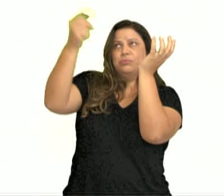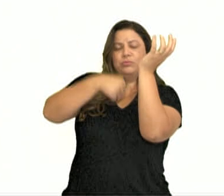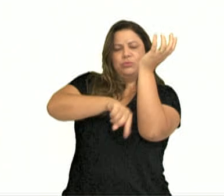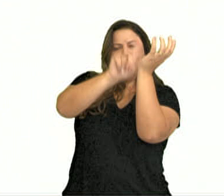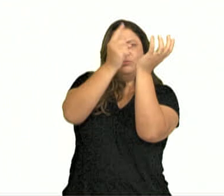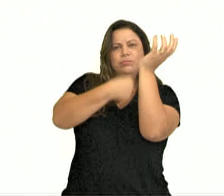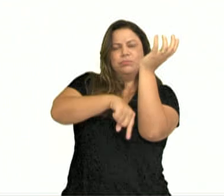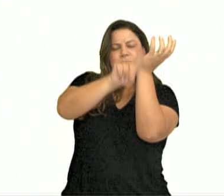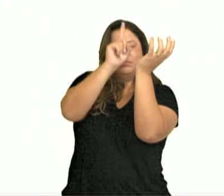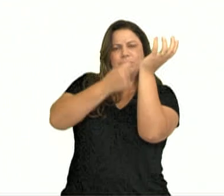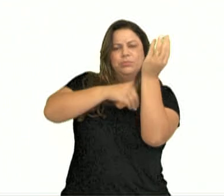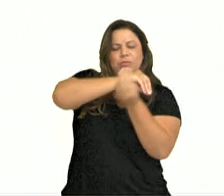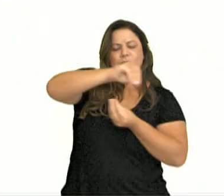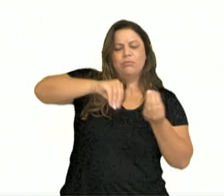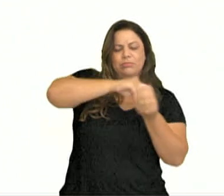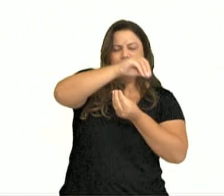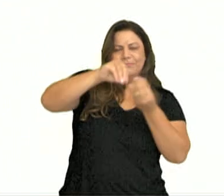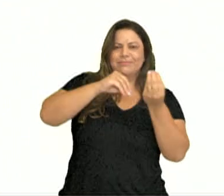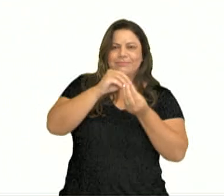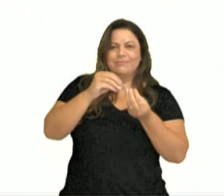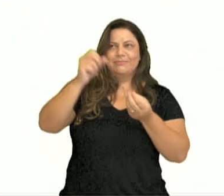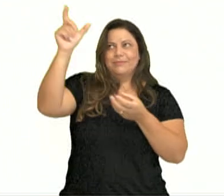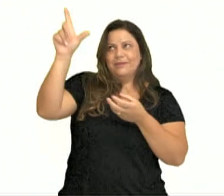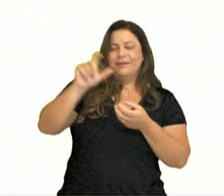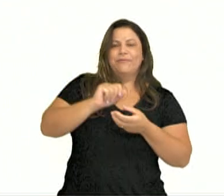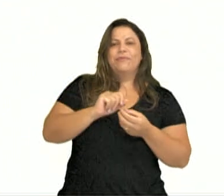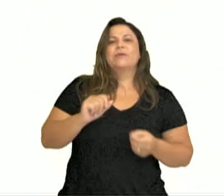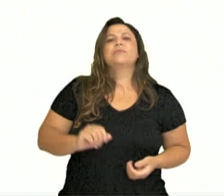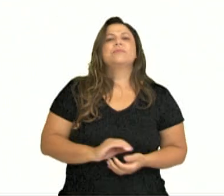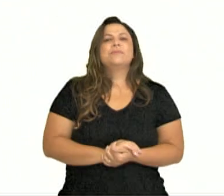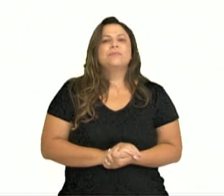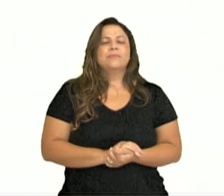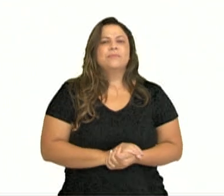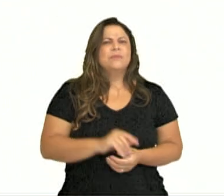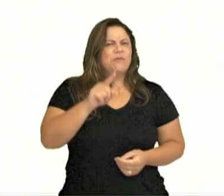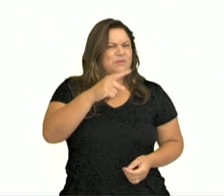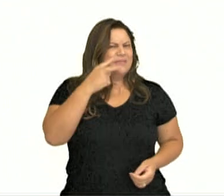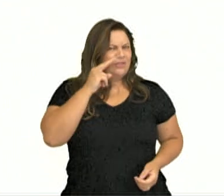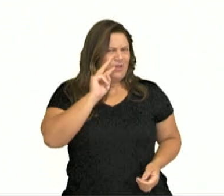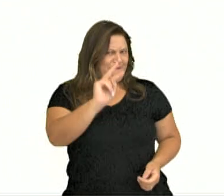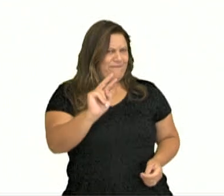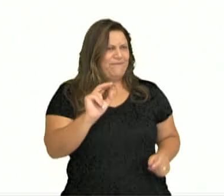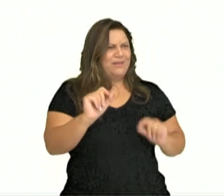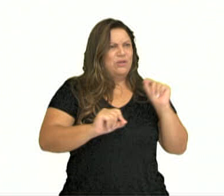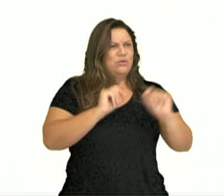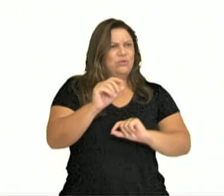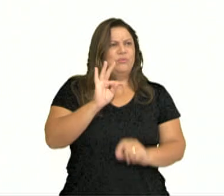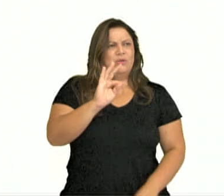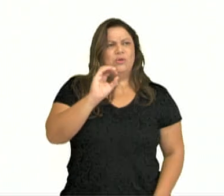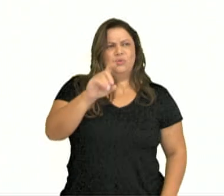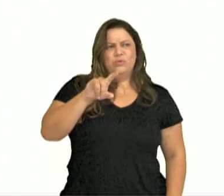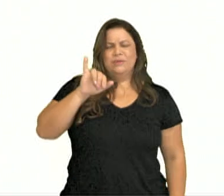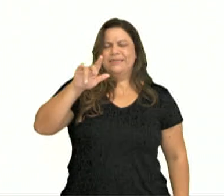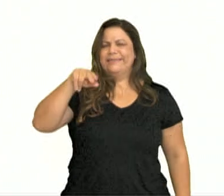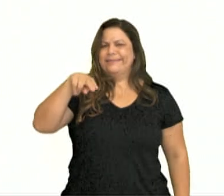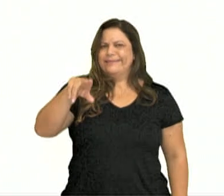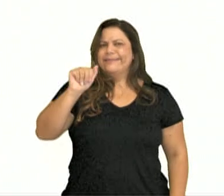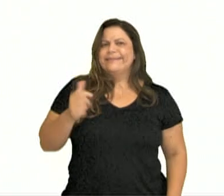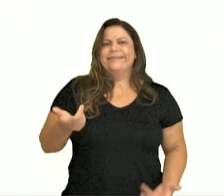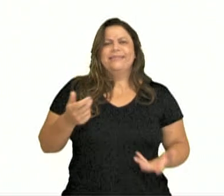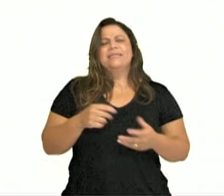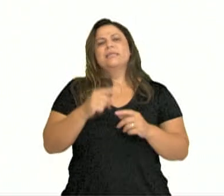unicelulares. Você já ouviu falar sobre a toxina diarreica? Se não ouviu falar, vamos ver.